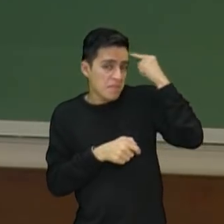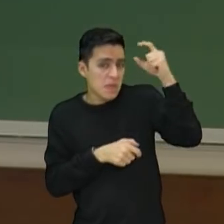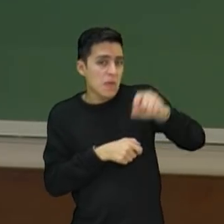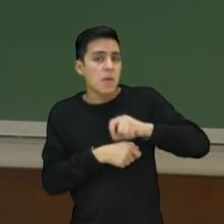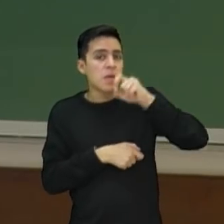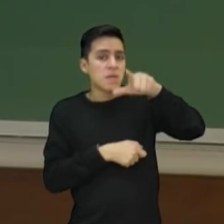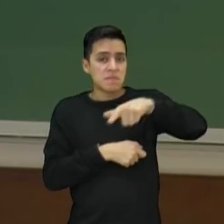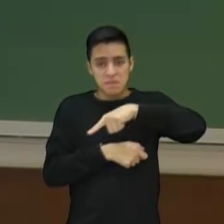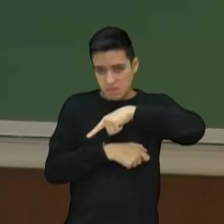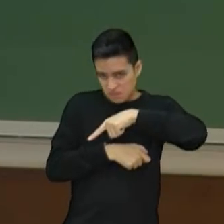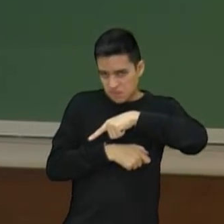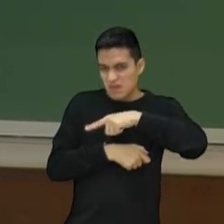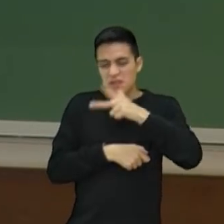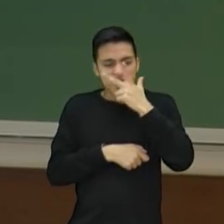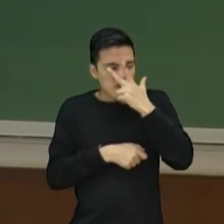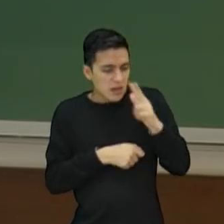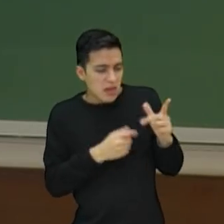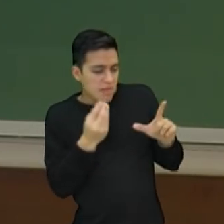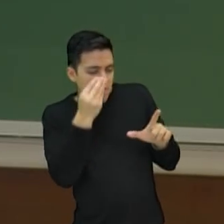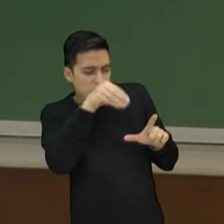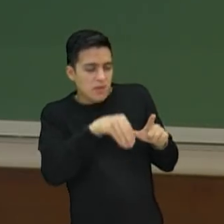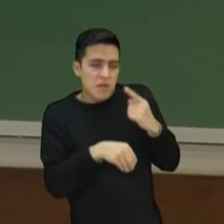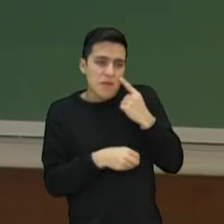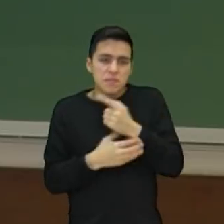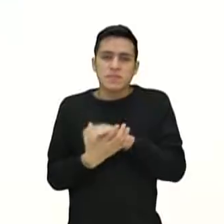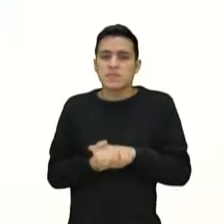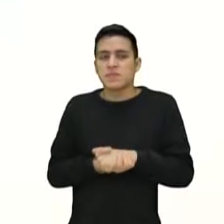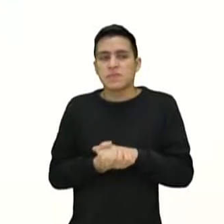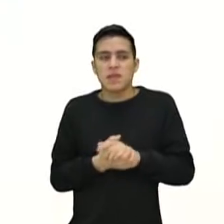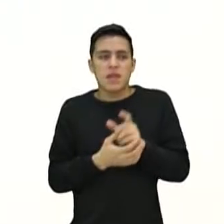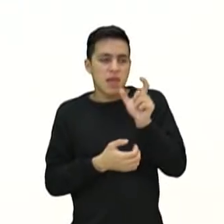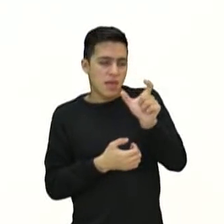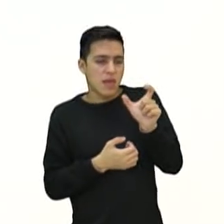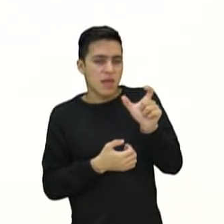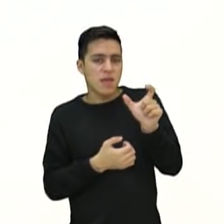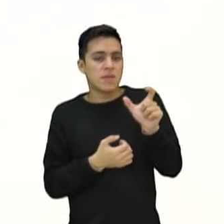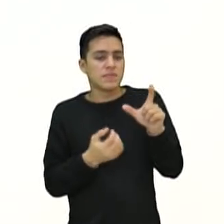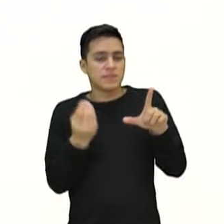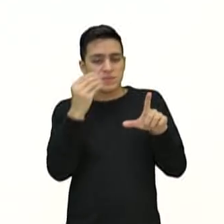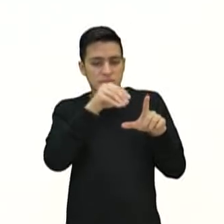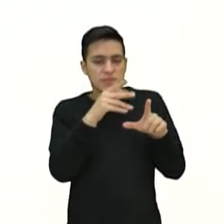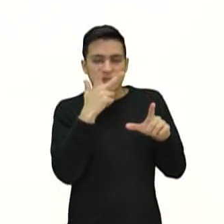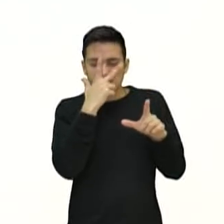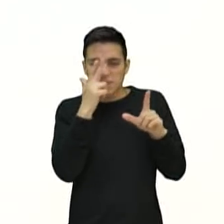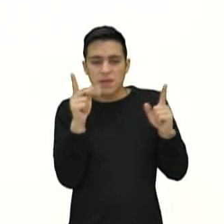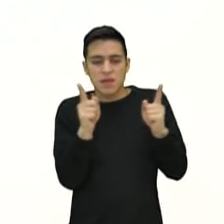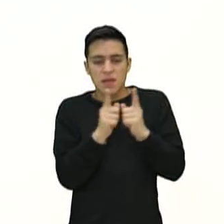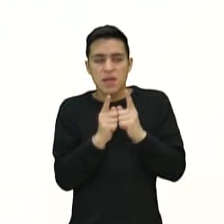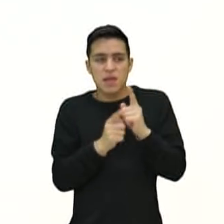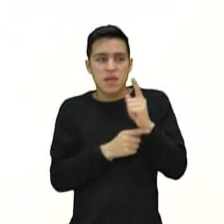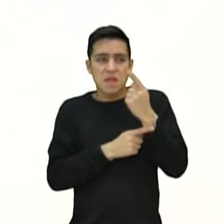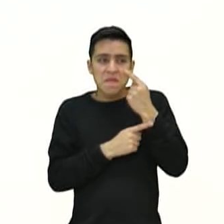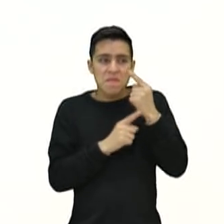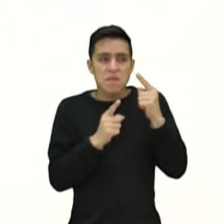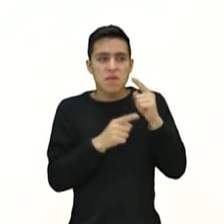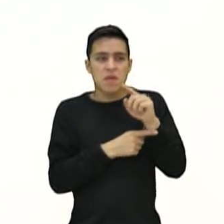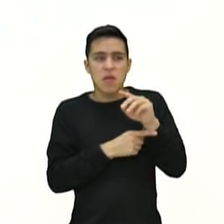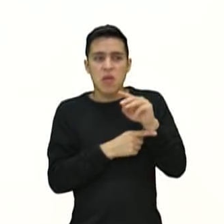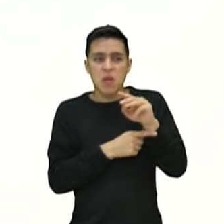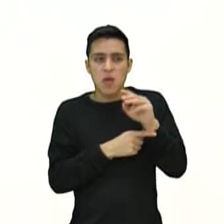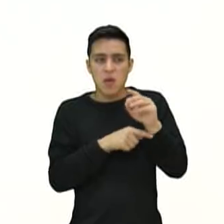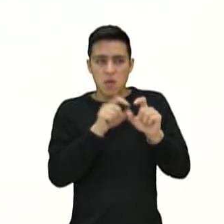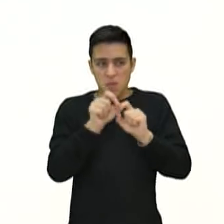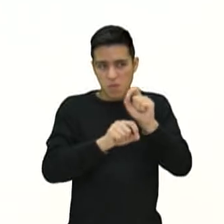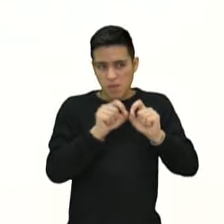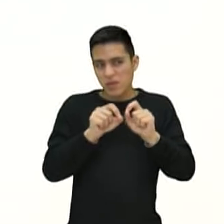existem, vou classificar o blog para vocês. A palavra blog, ela é forma curta do que? De weblog, né? Com a